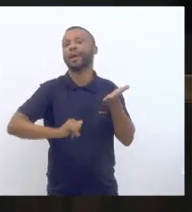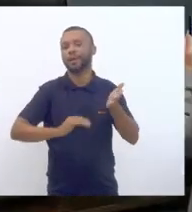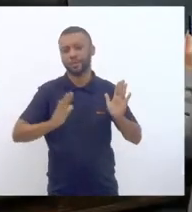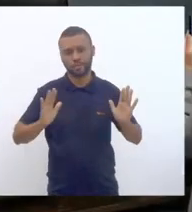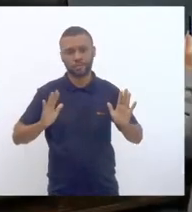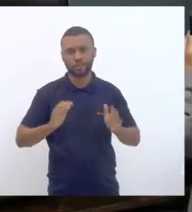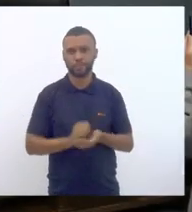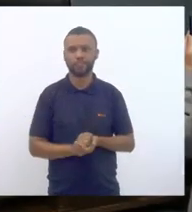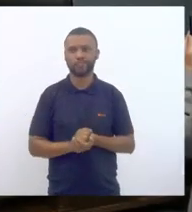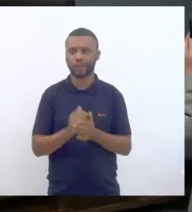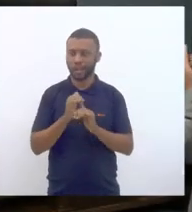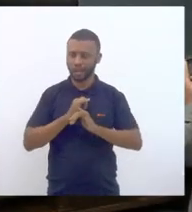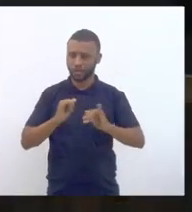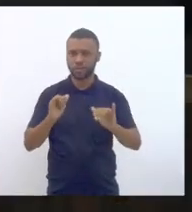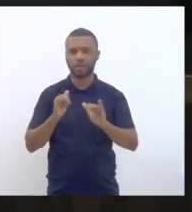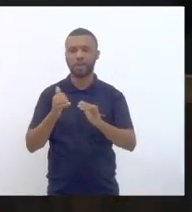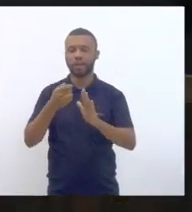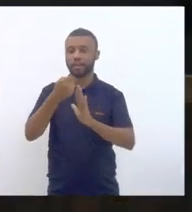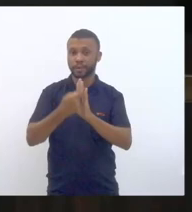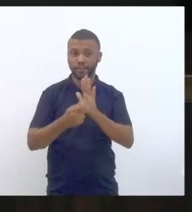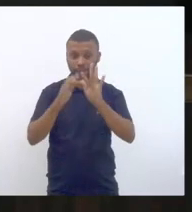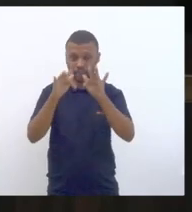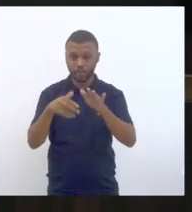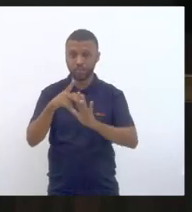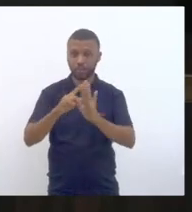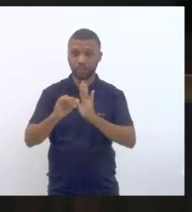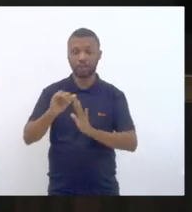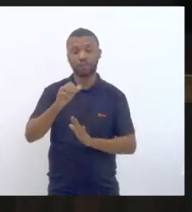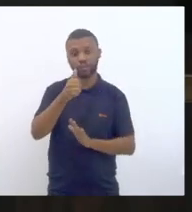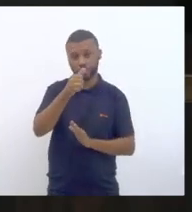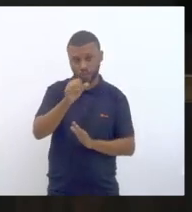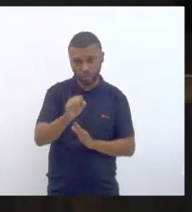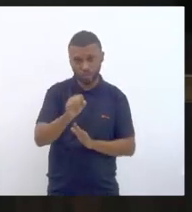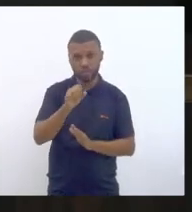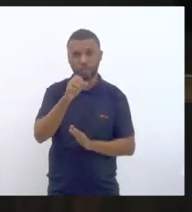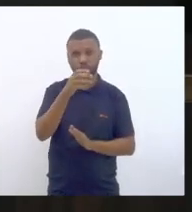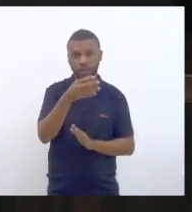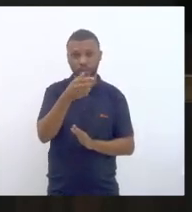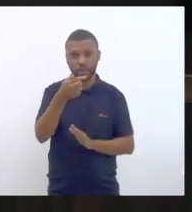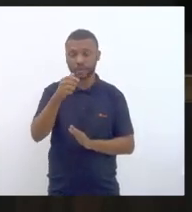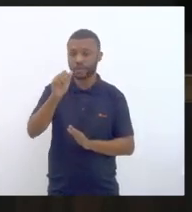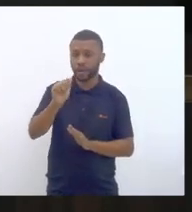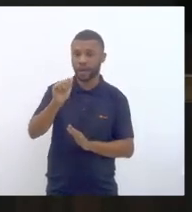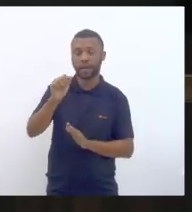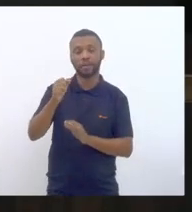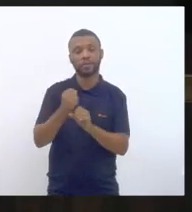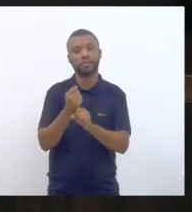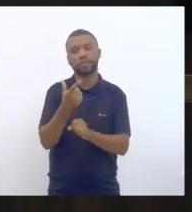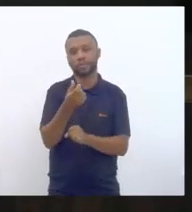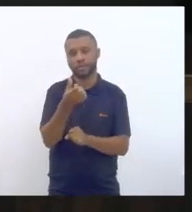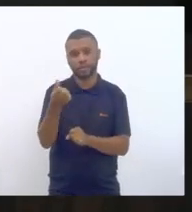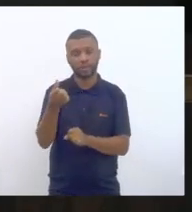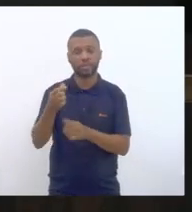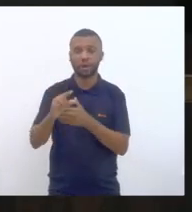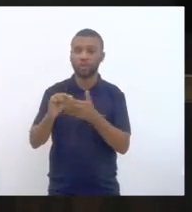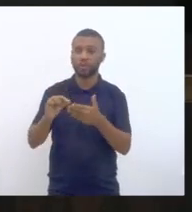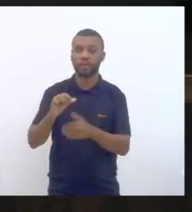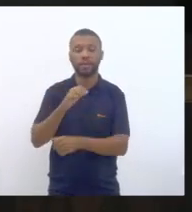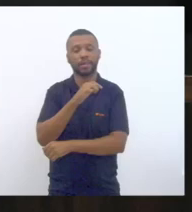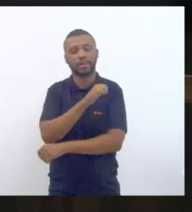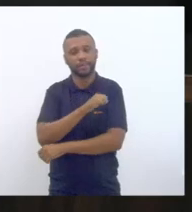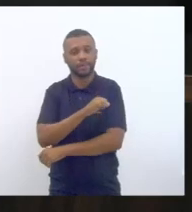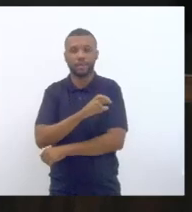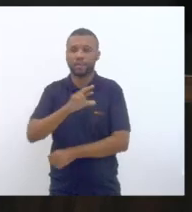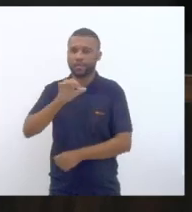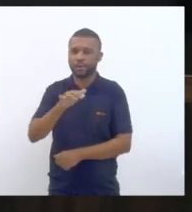deputado. Anuncio, redação final do projeto de lei 18547A de 16, da autoria da deputada enfermeira Rejane, que